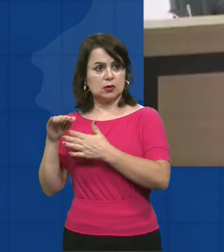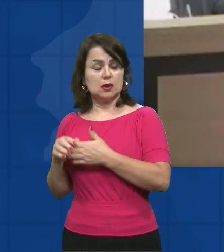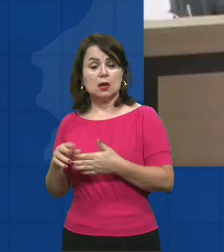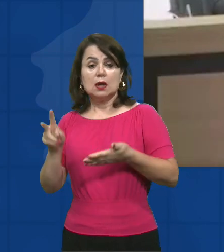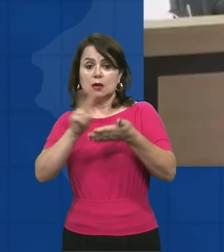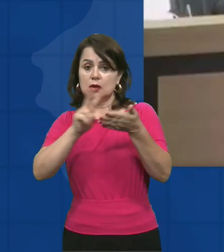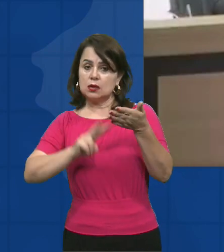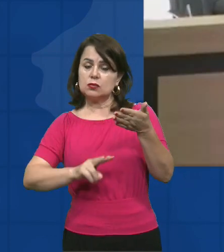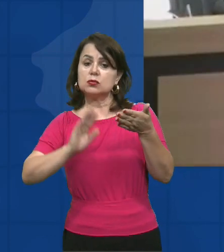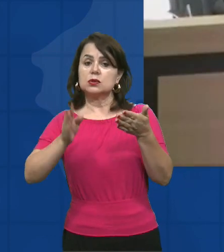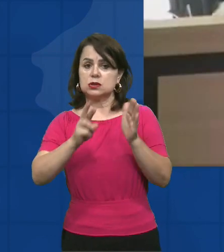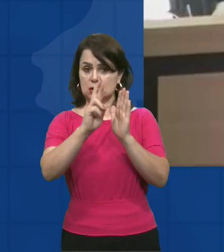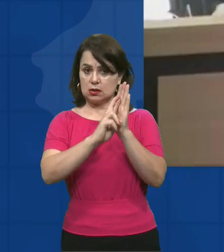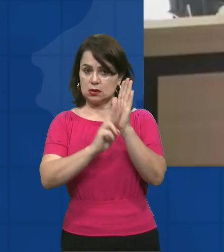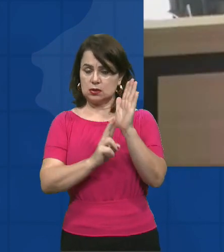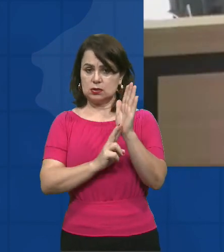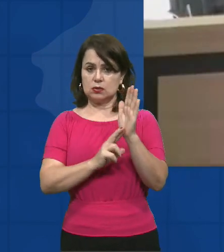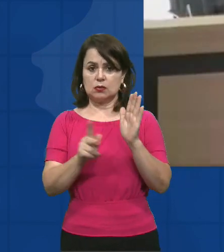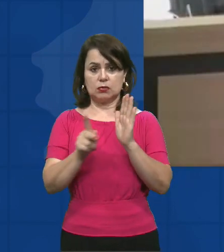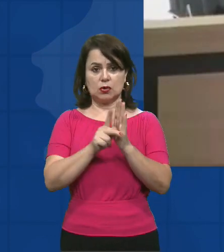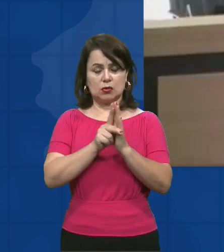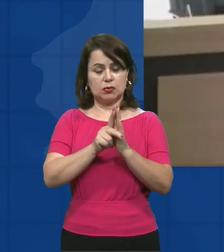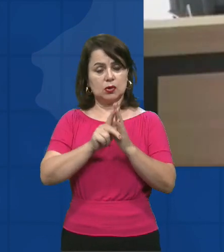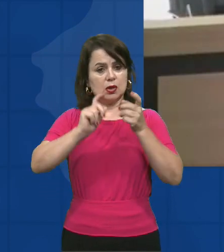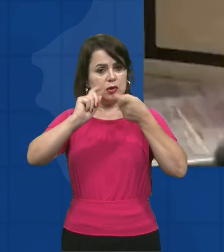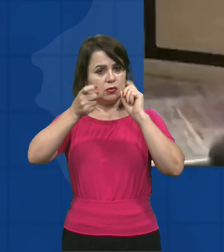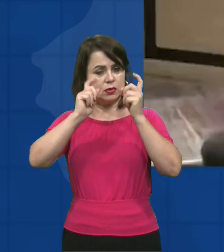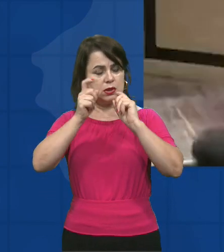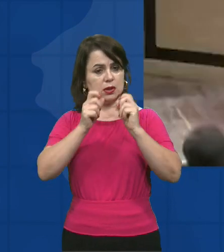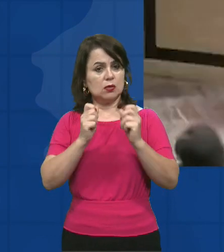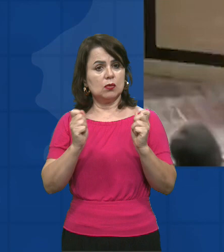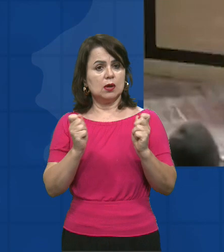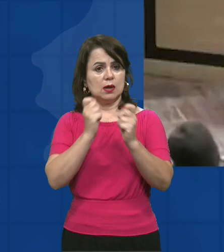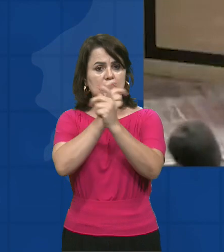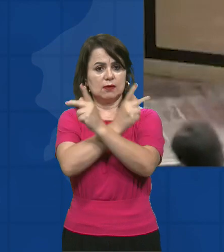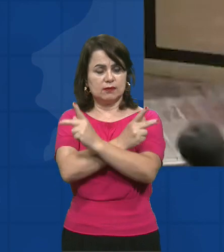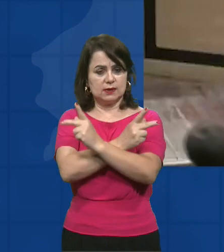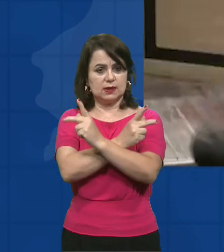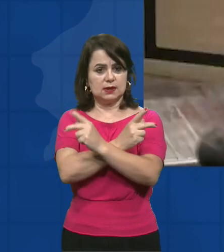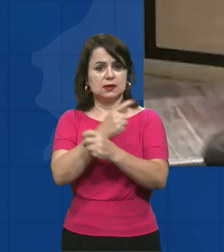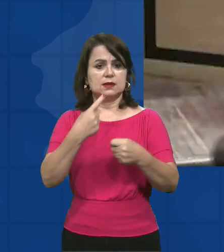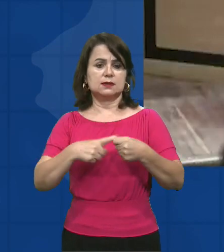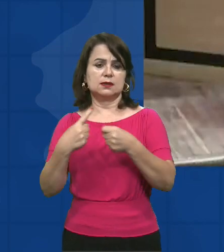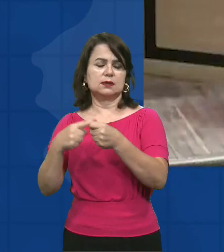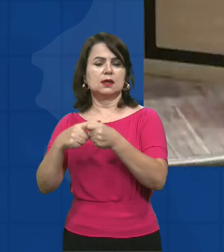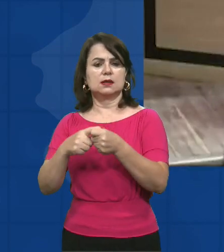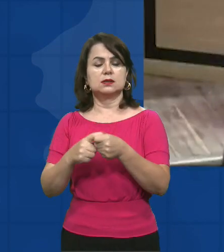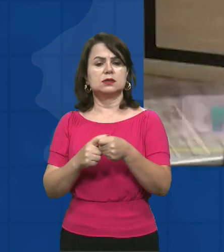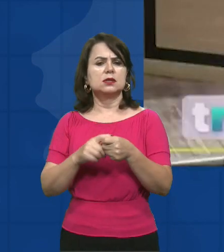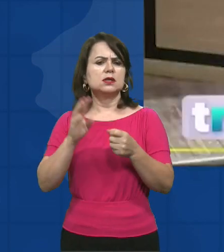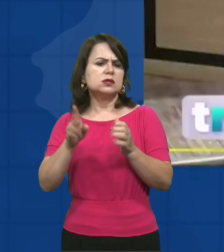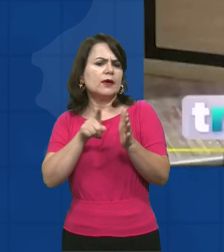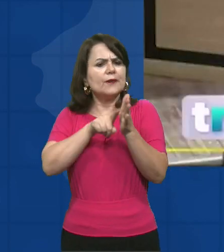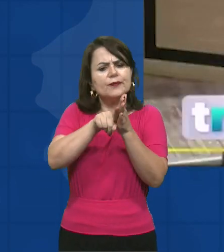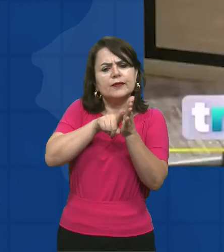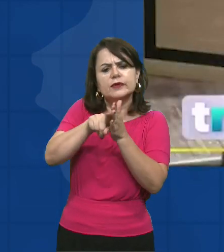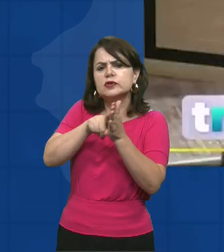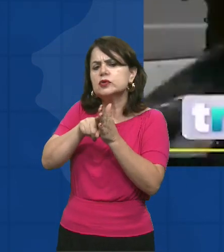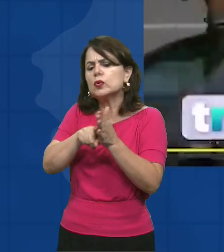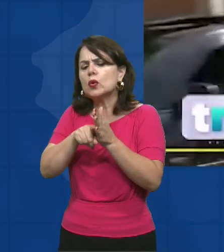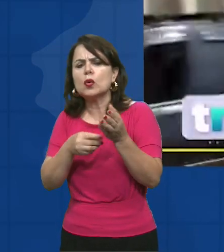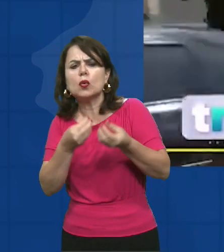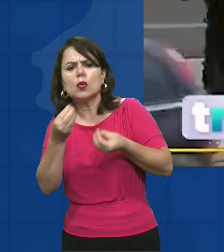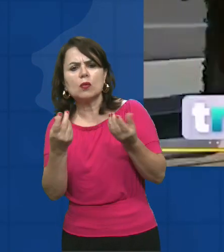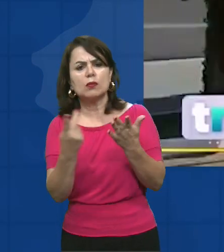do relatório foram durante a sessão na Câmara de Vereadores de Avaré. A Comissão Parlamentar de Inquérito investigou supostas